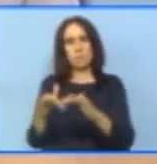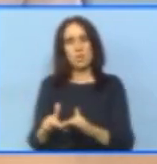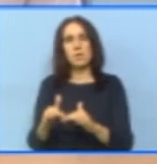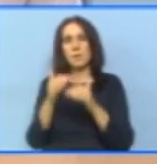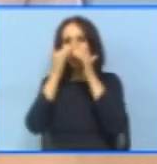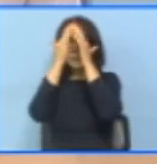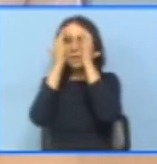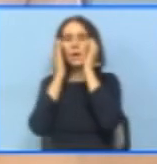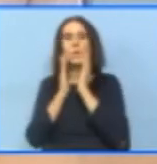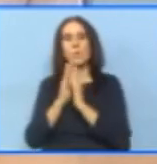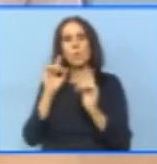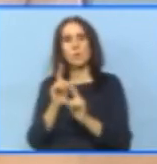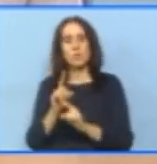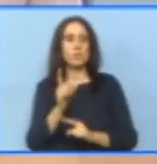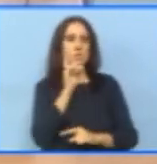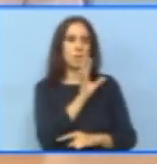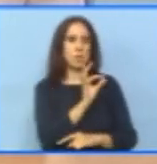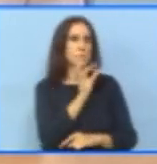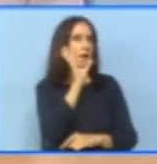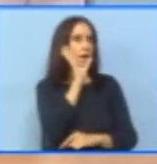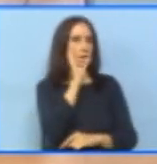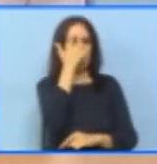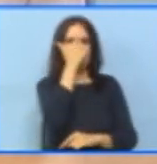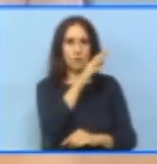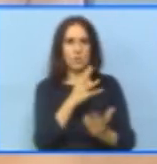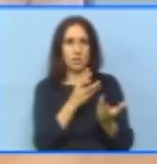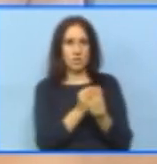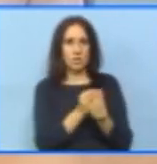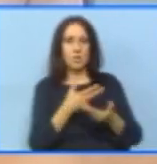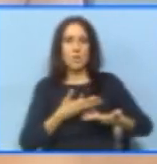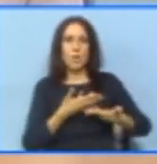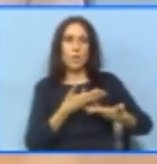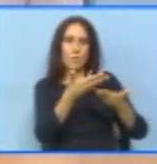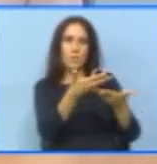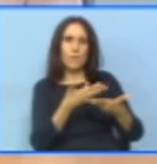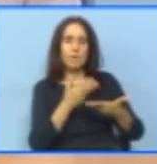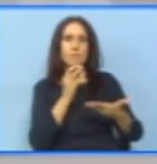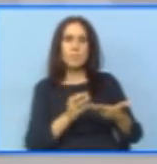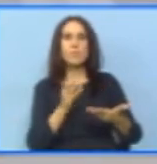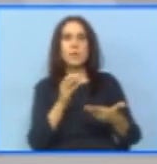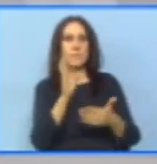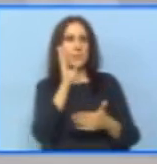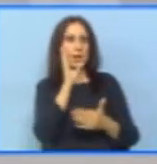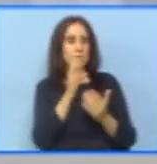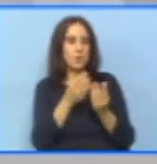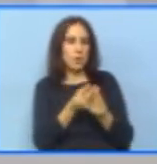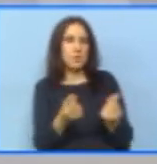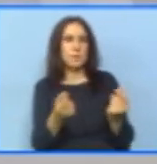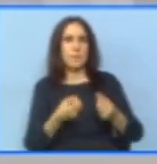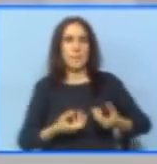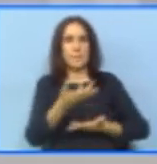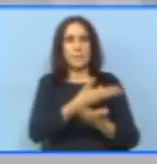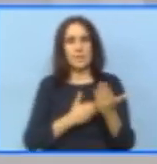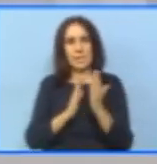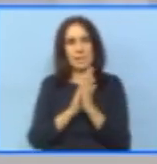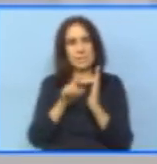mariano. Depois, no dia 14 à tarde, e quem quiser estar connosco, convido vivamente, porque vai ser uma tarde de oração e de partilha com esta